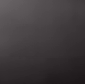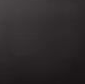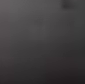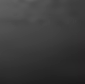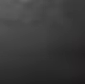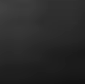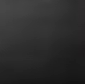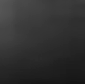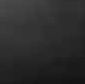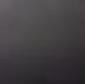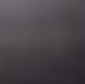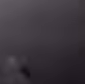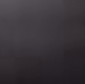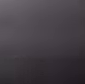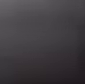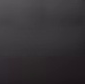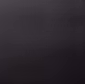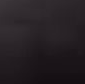é